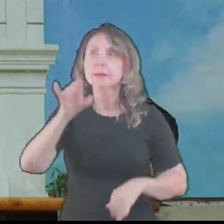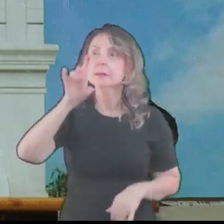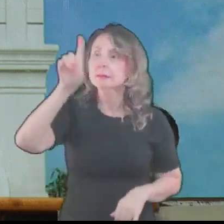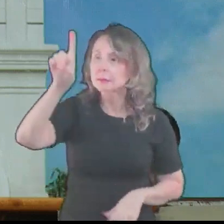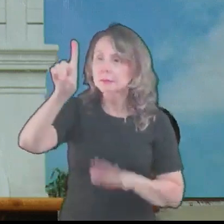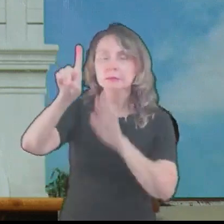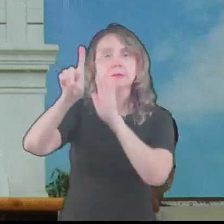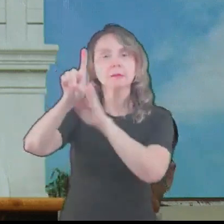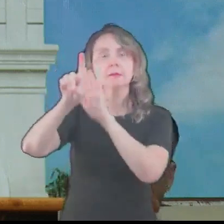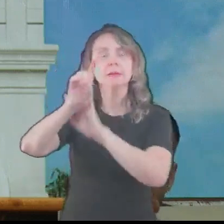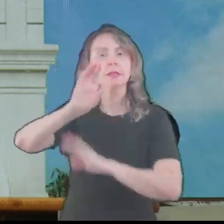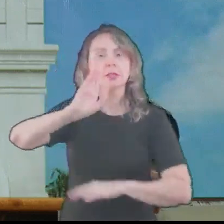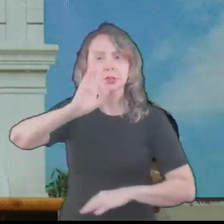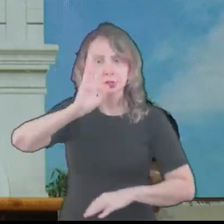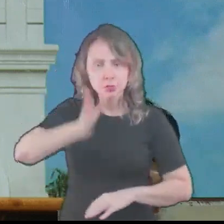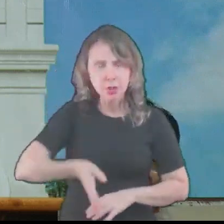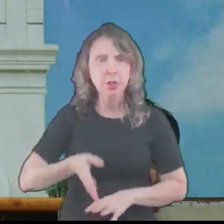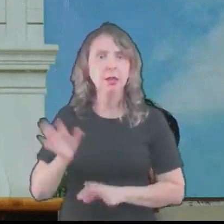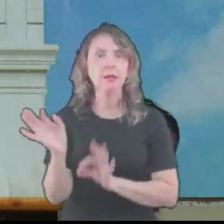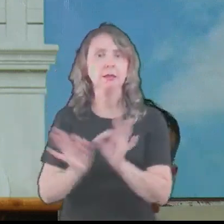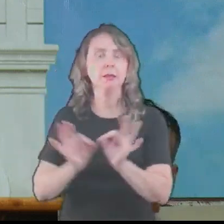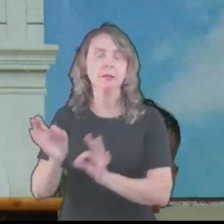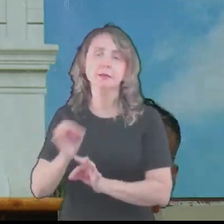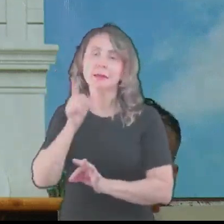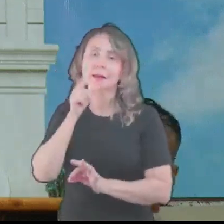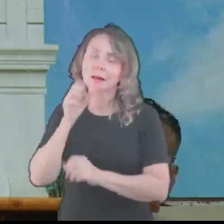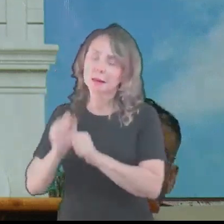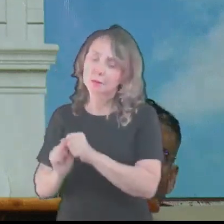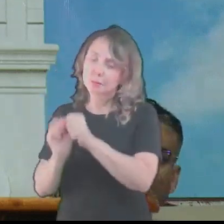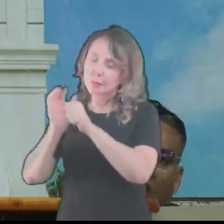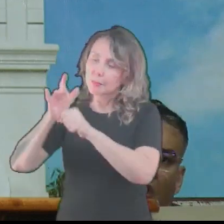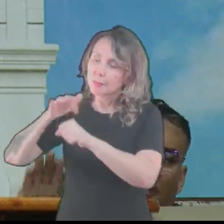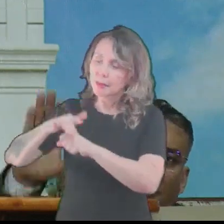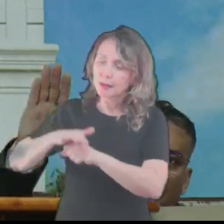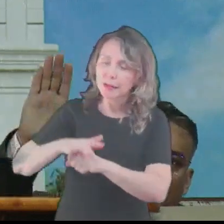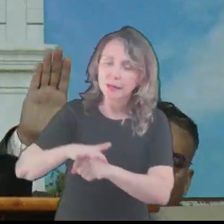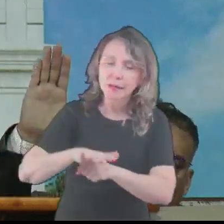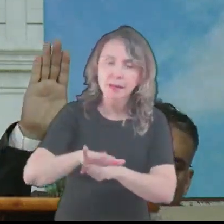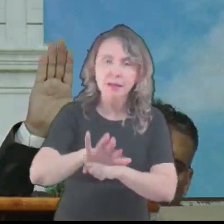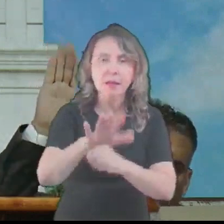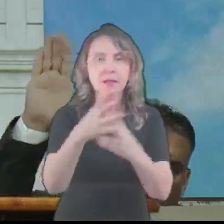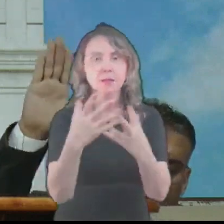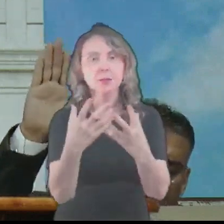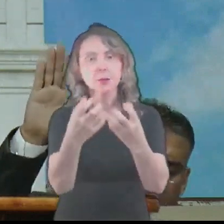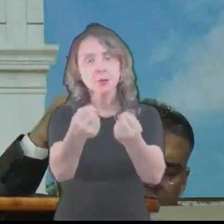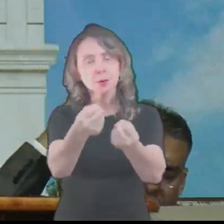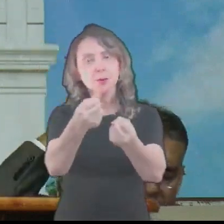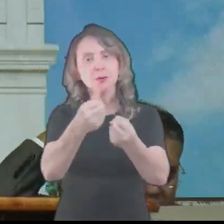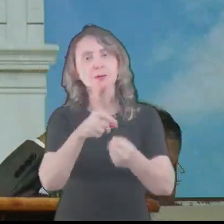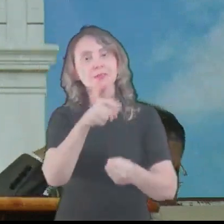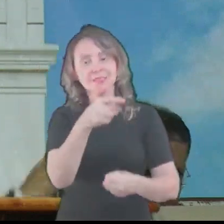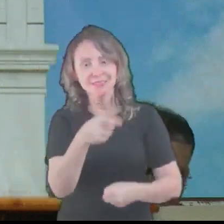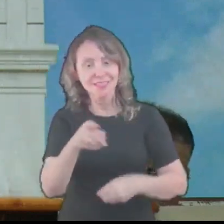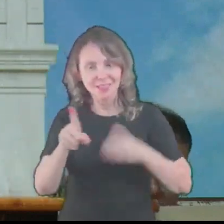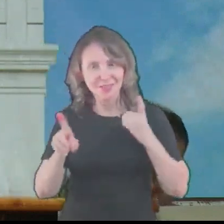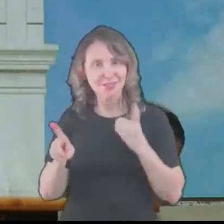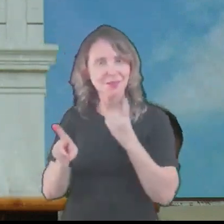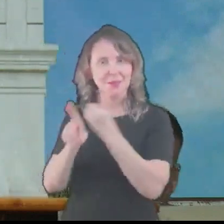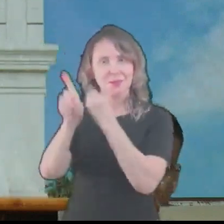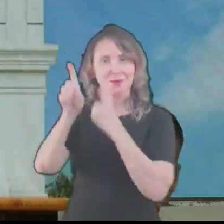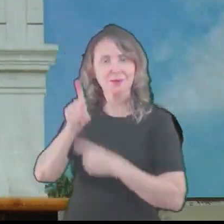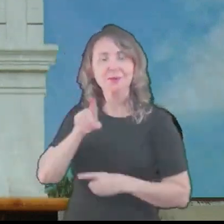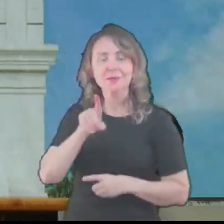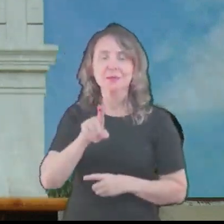preparou mananciais de água para você. Vai da fonte do deserto e você vai